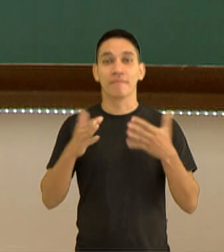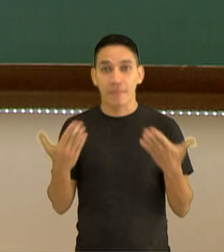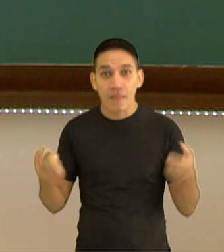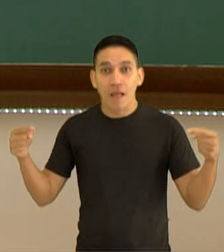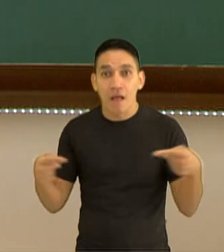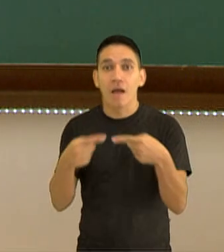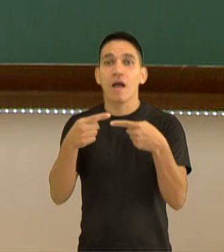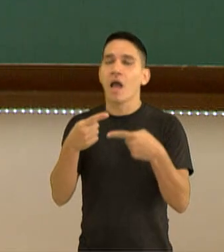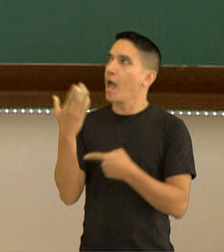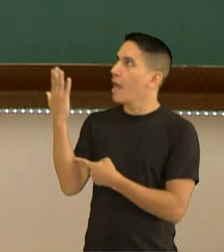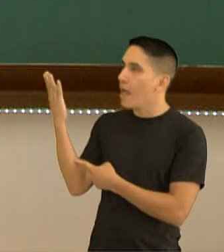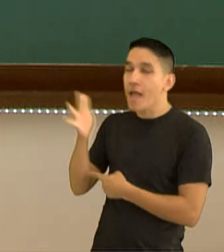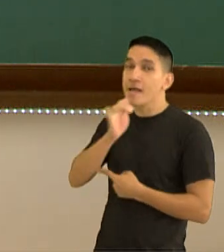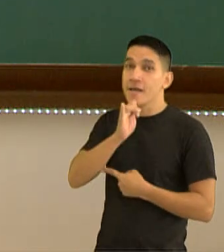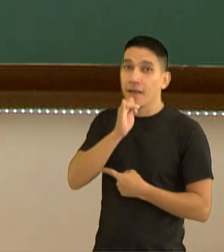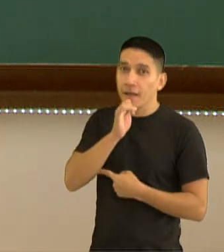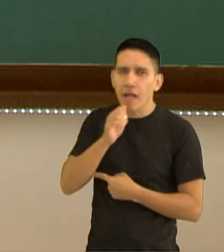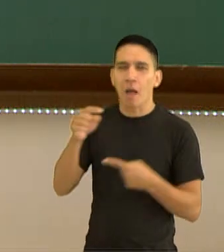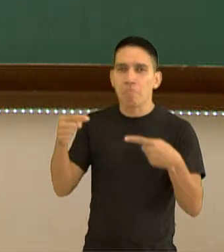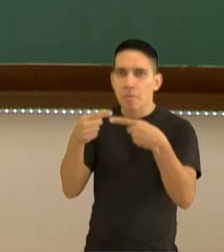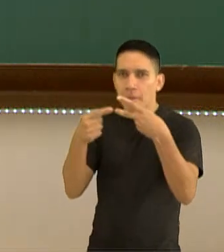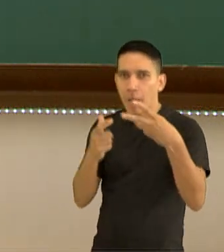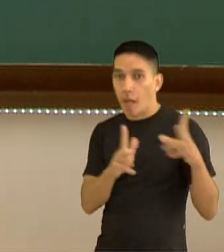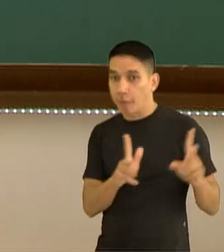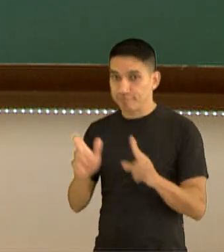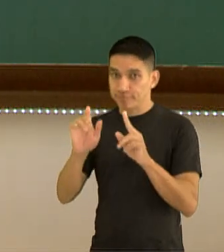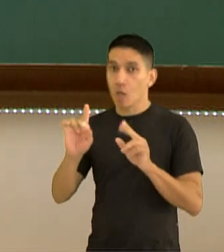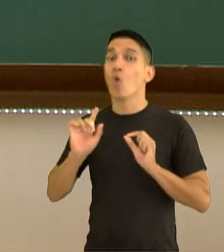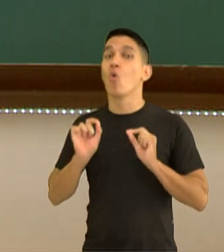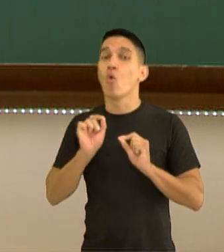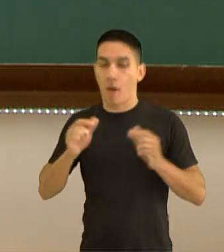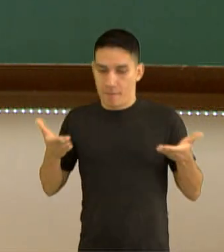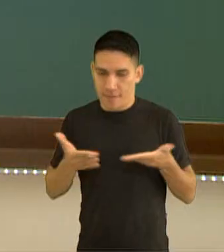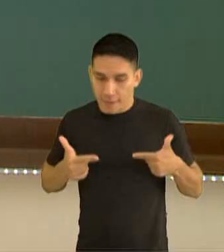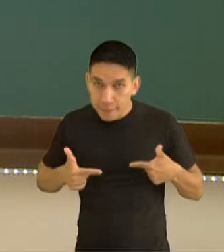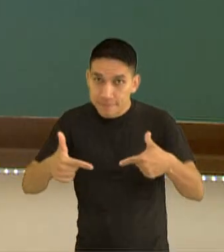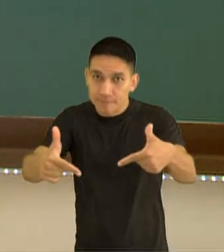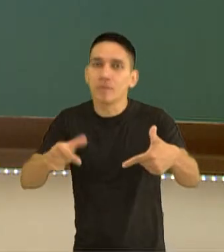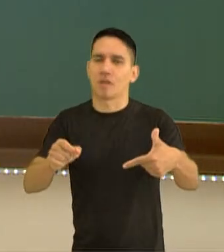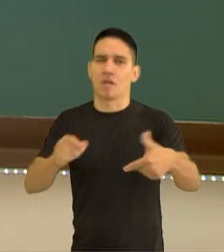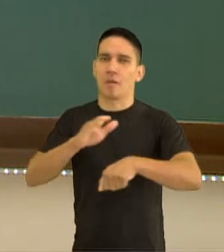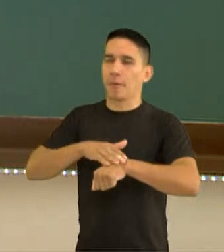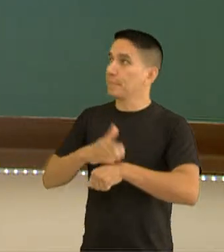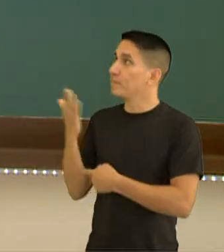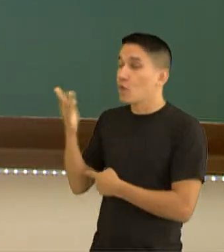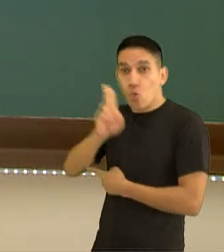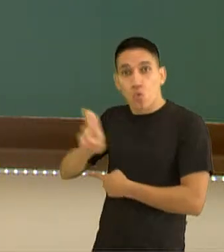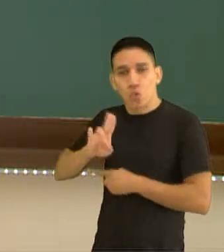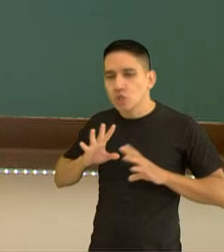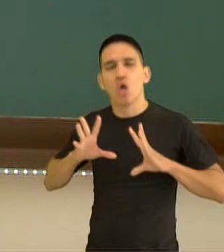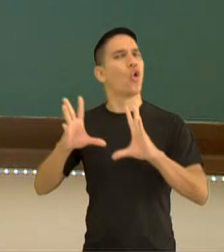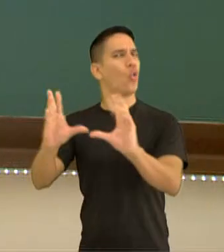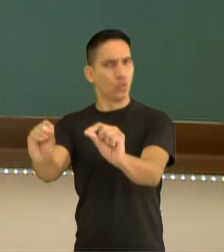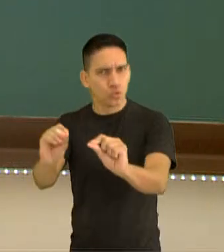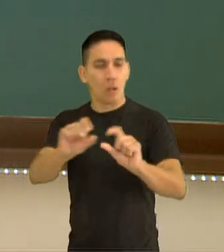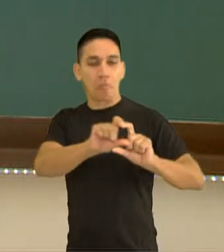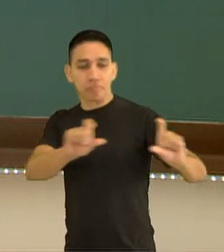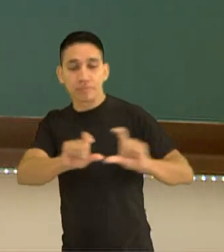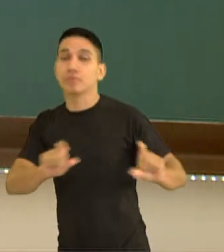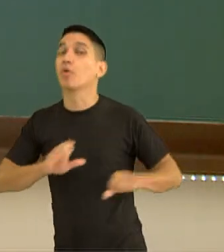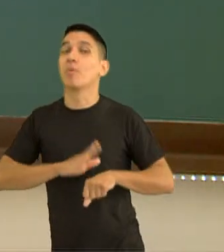De acordo com o nosso exercício, o nosso fragmento, o presente contínuo, o tempo presente contínuo é usado em todas as sentenças